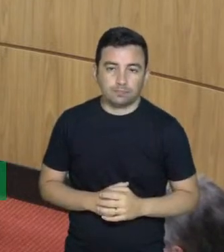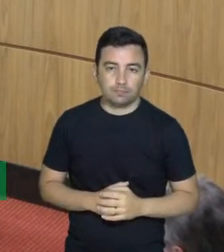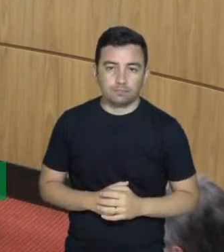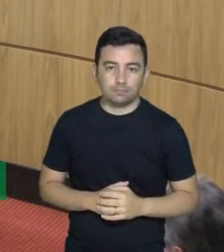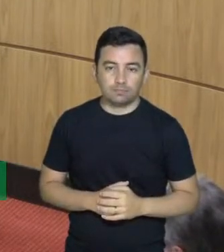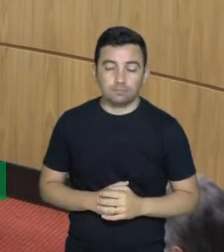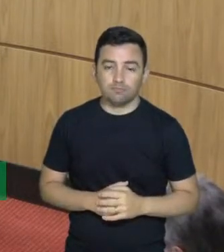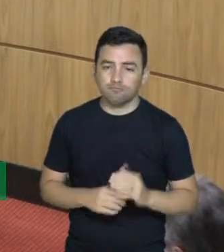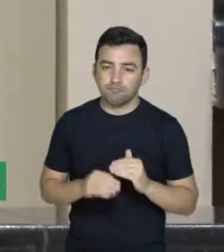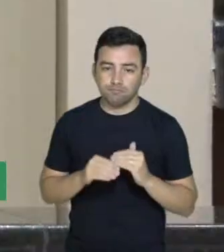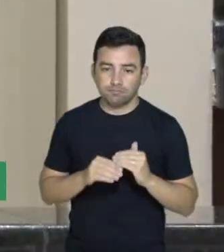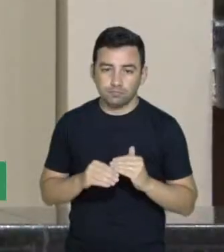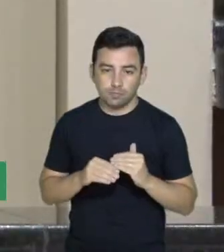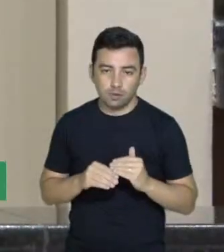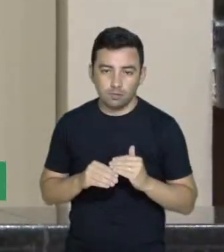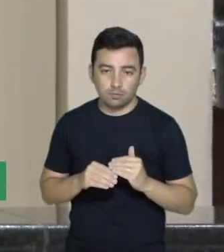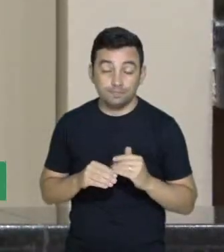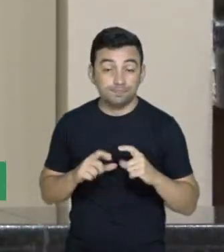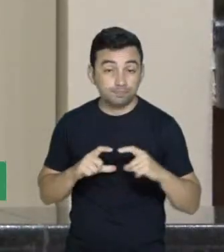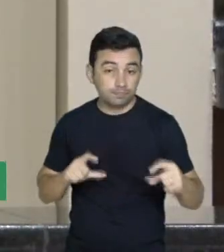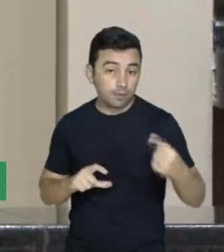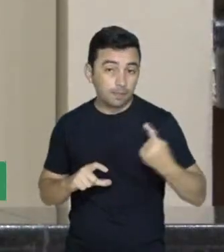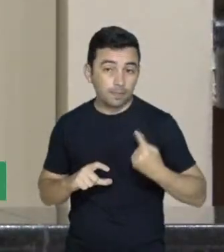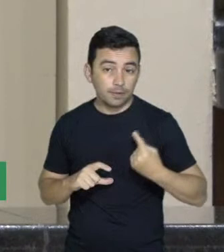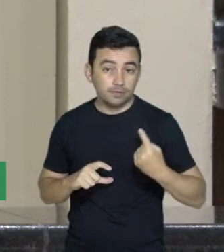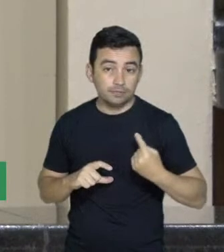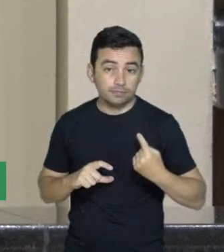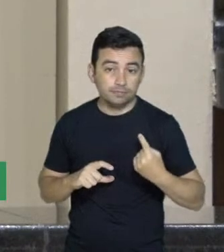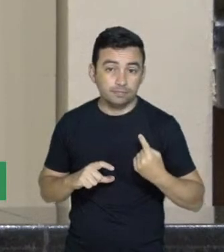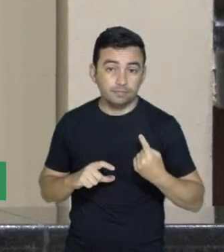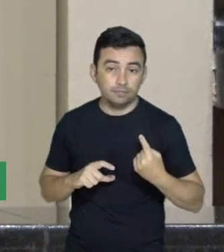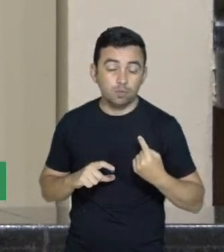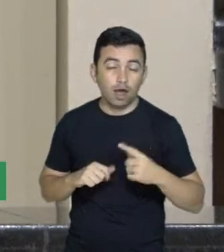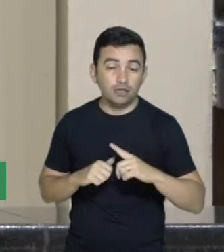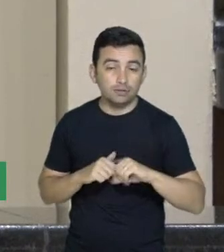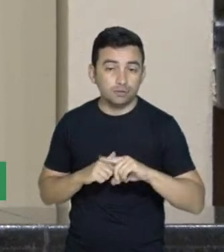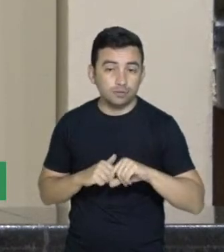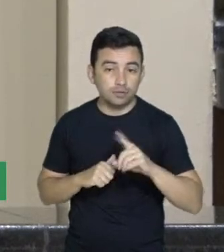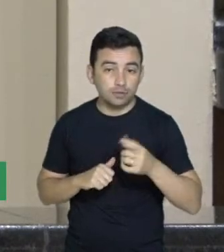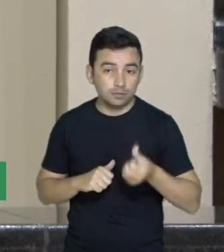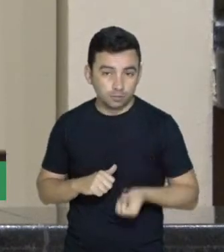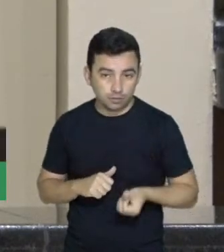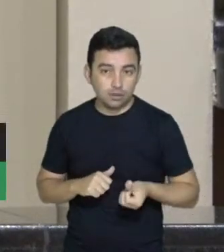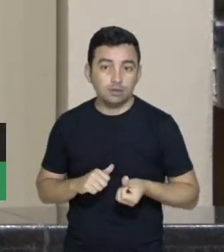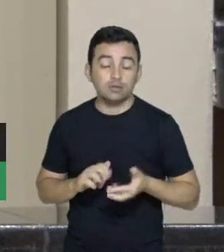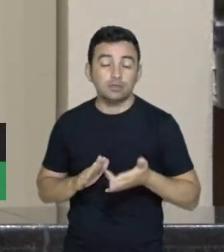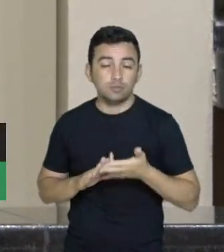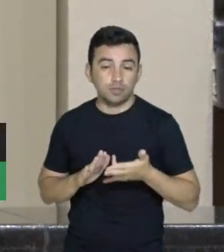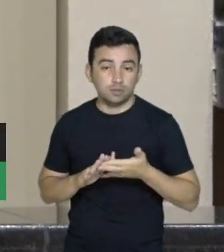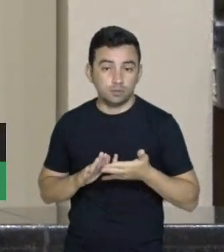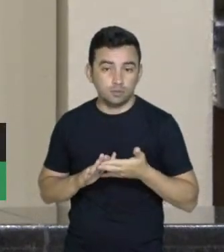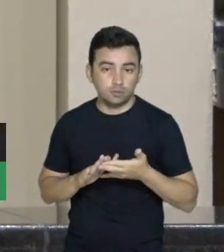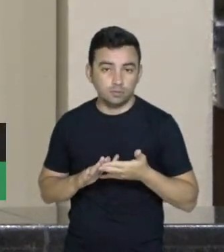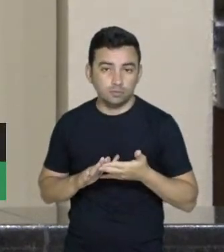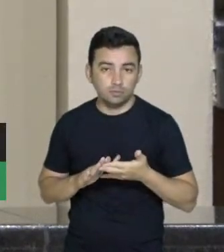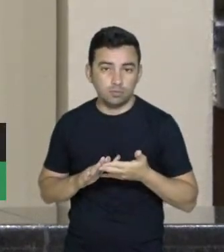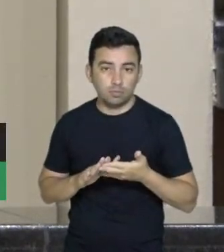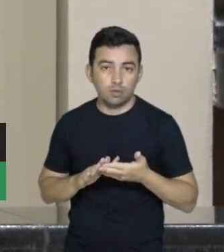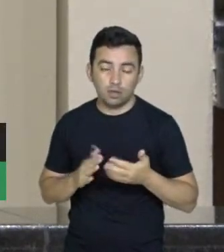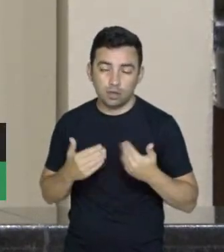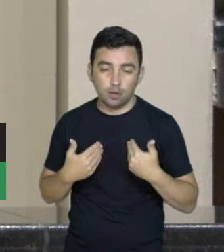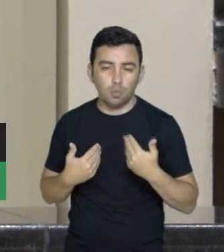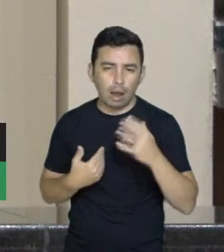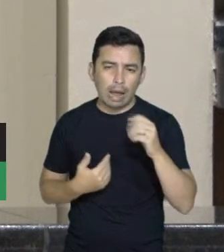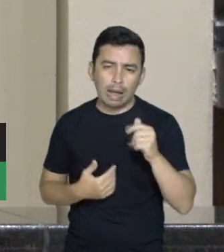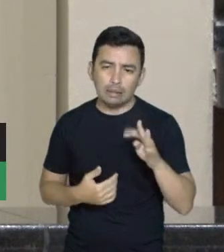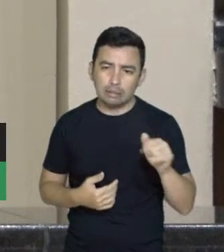Em consonância com o parágrafo 1º do artigo 106 do Regimento Interno, dou a